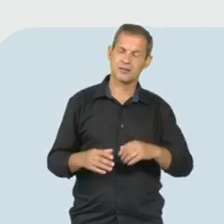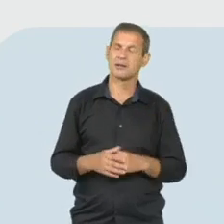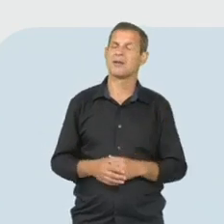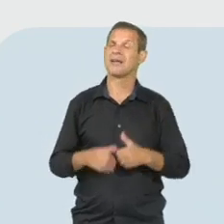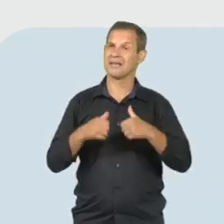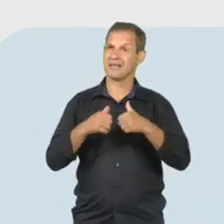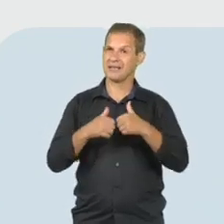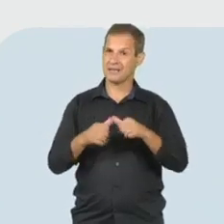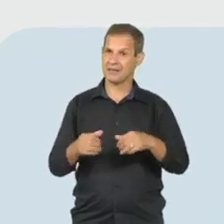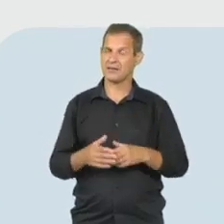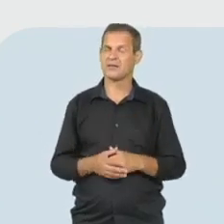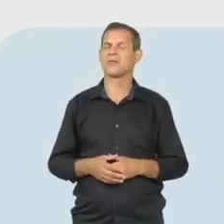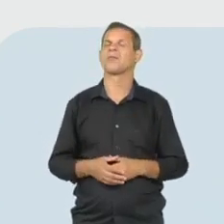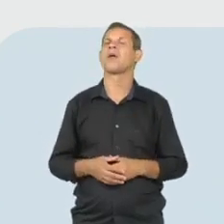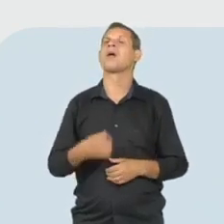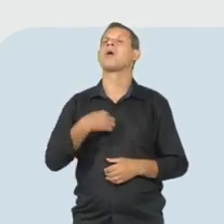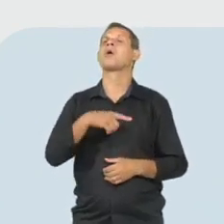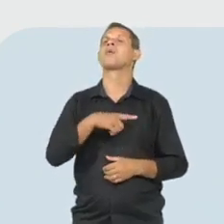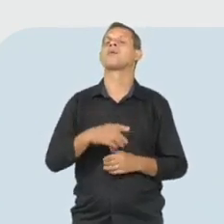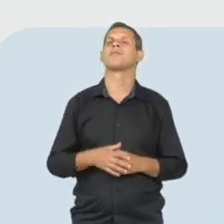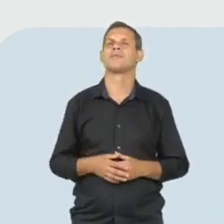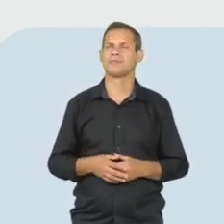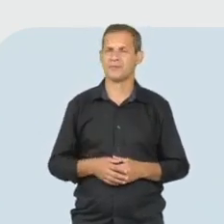aqui, eu tenho